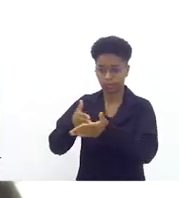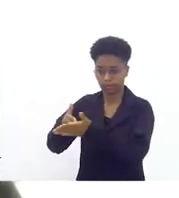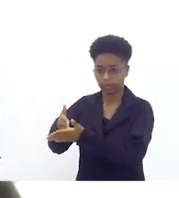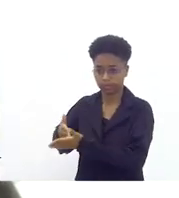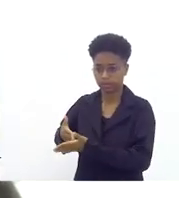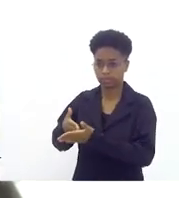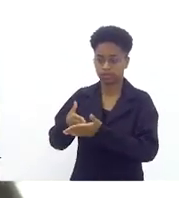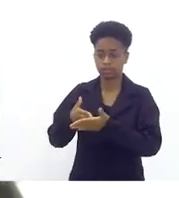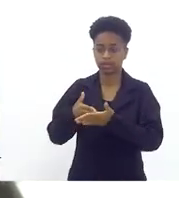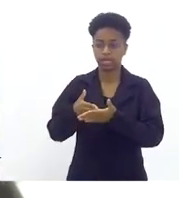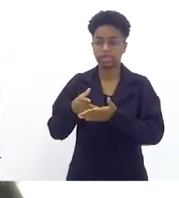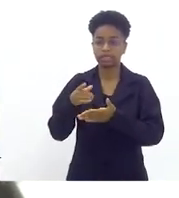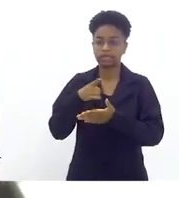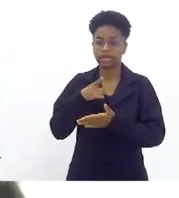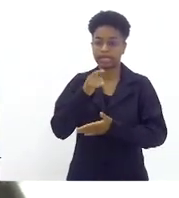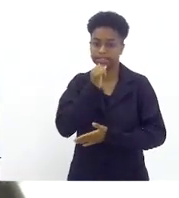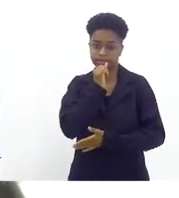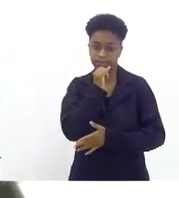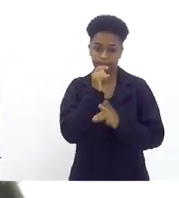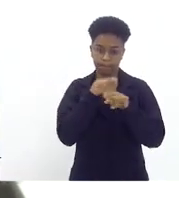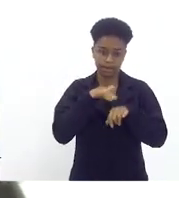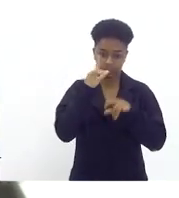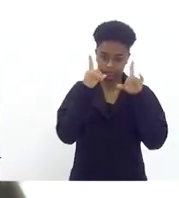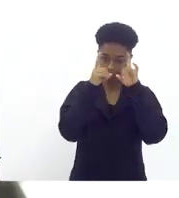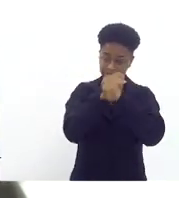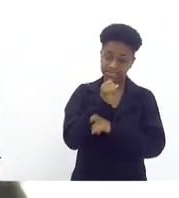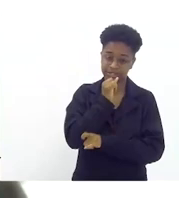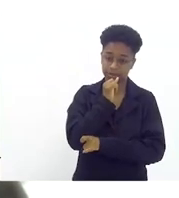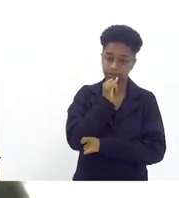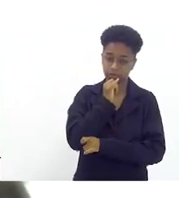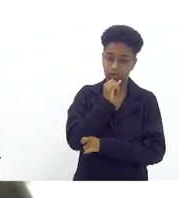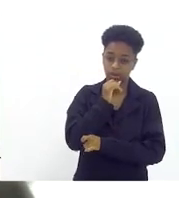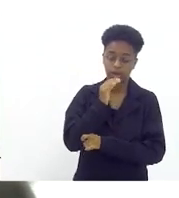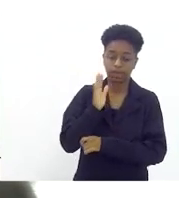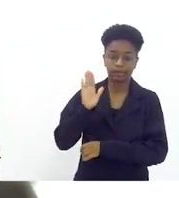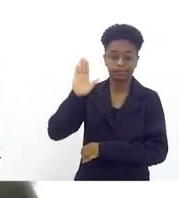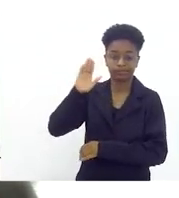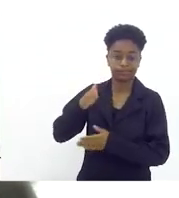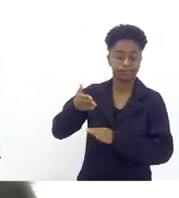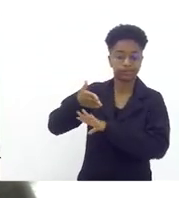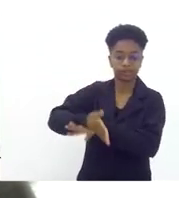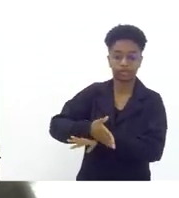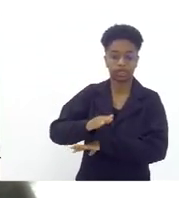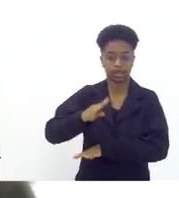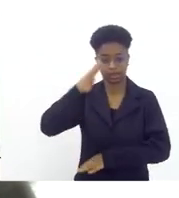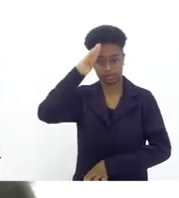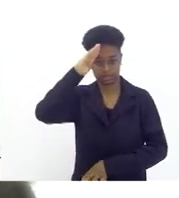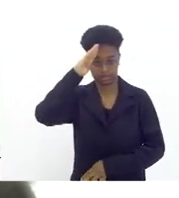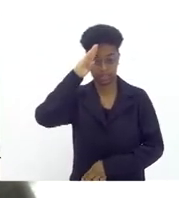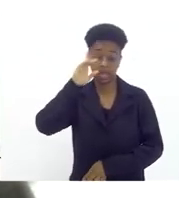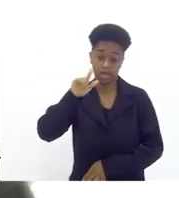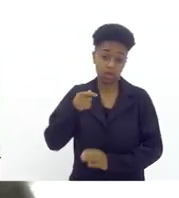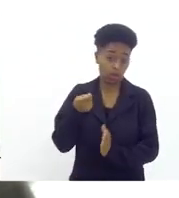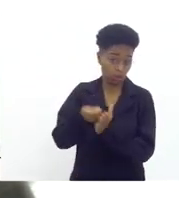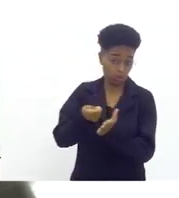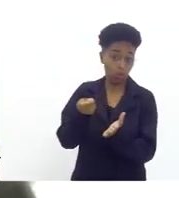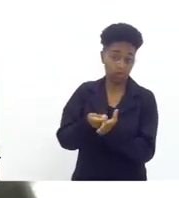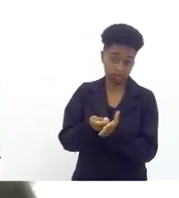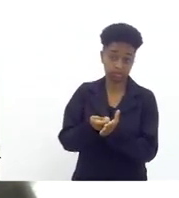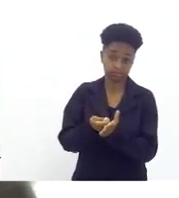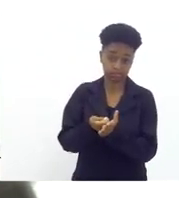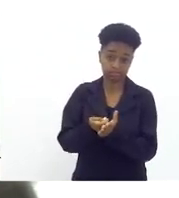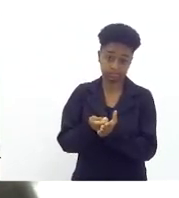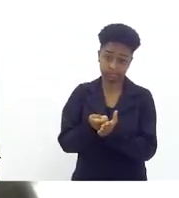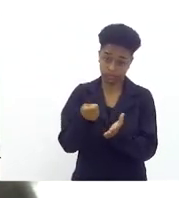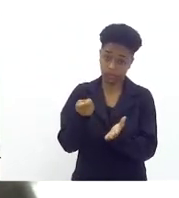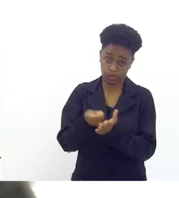que já são difíceis, como, por exemplo, a questão do alistamento militar, que é um processo que ele é exigido, é uma exigência que se